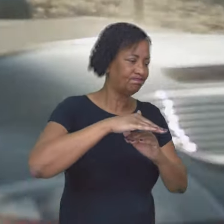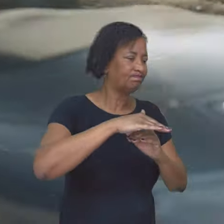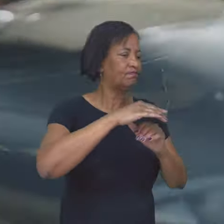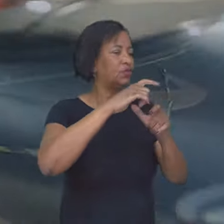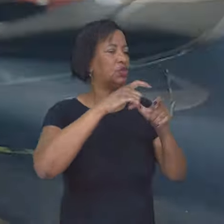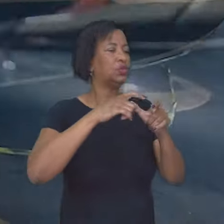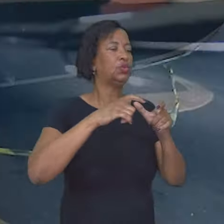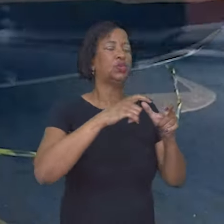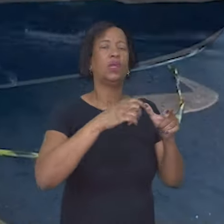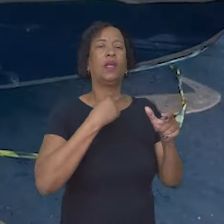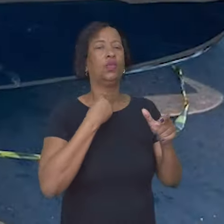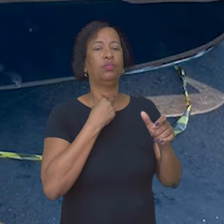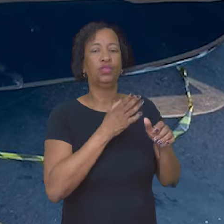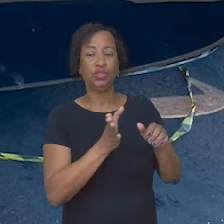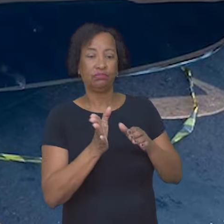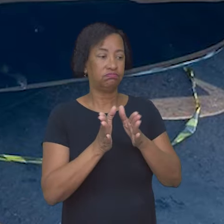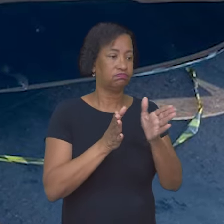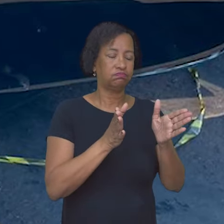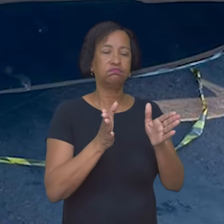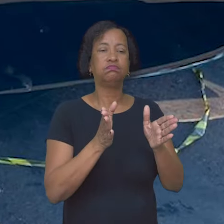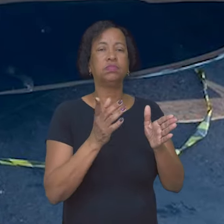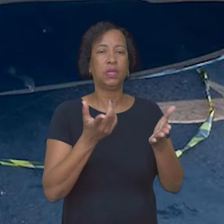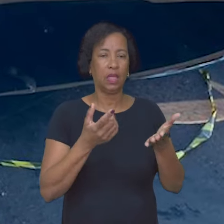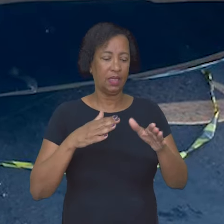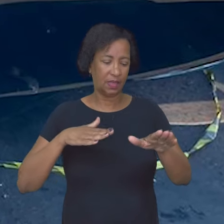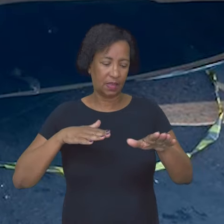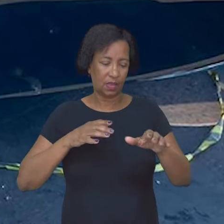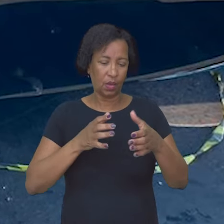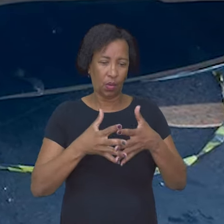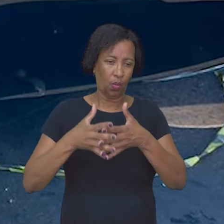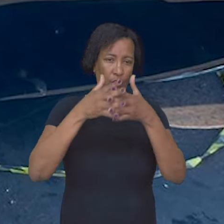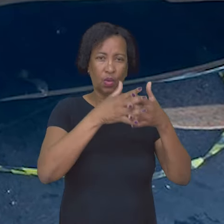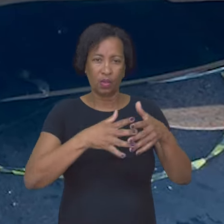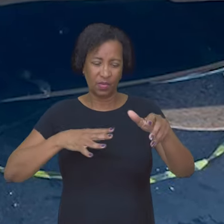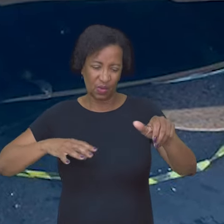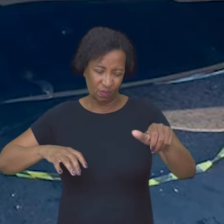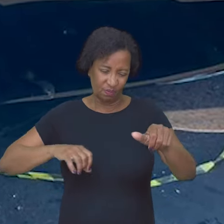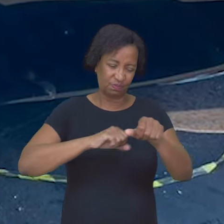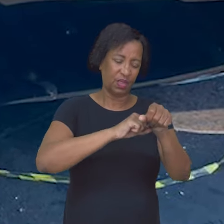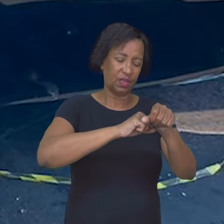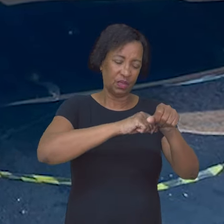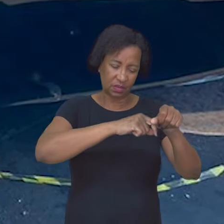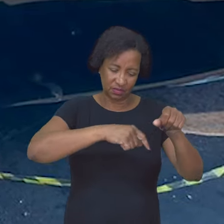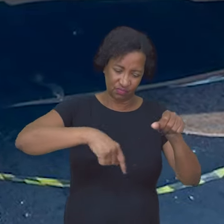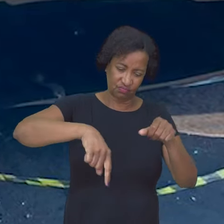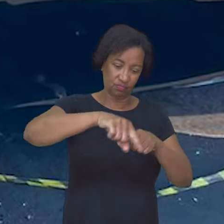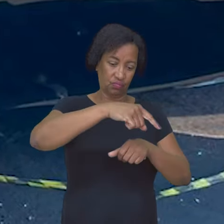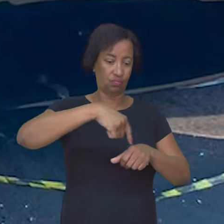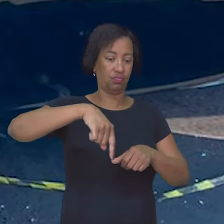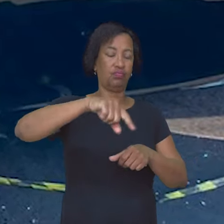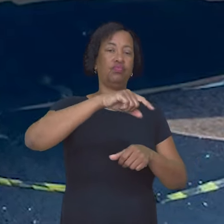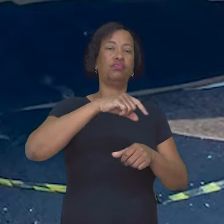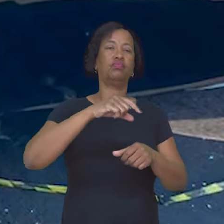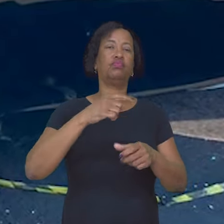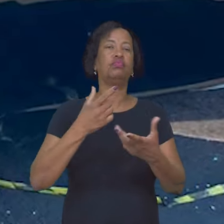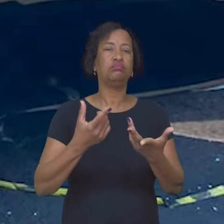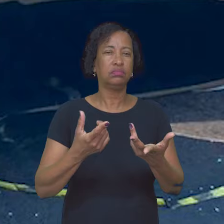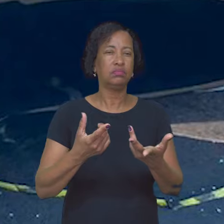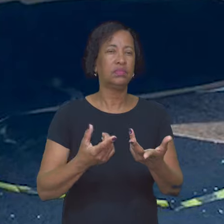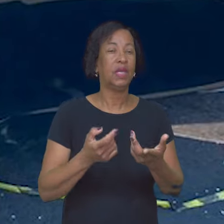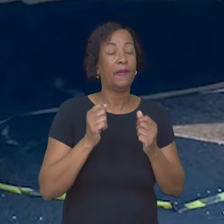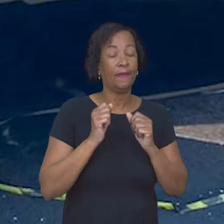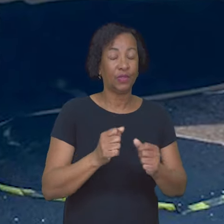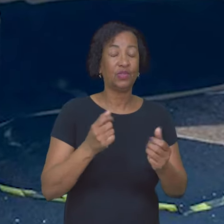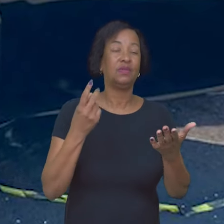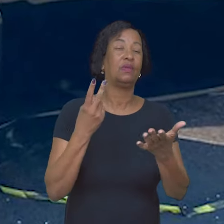desviar para nenhum dos lados acabei atingindo um caminhão e rodopiando na pista o acelerador travou e eu teria sido